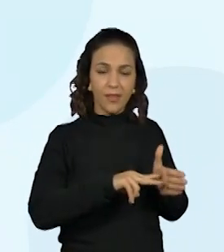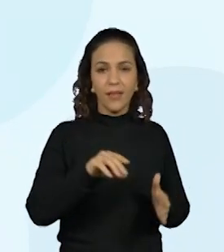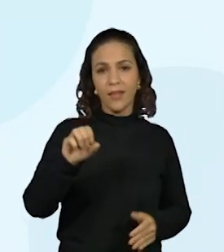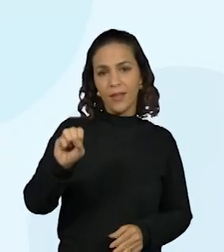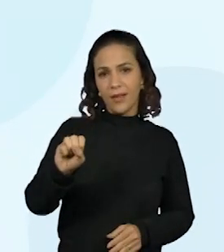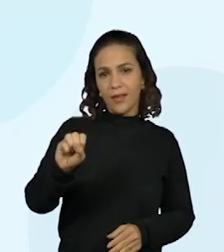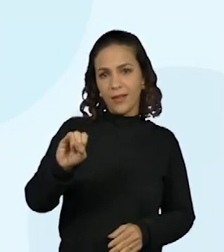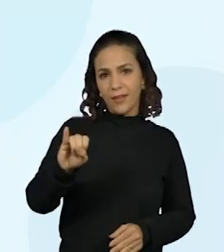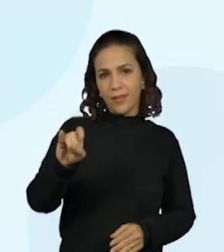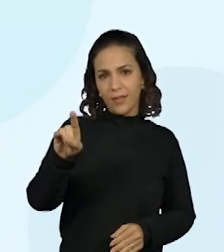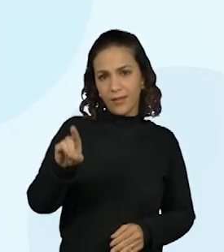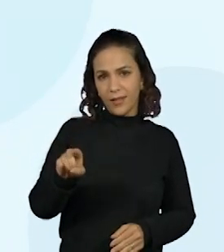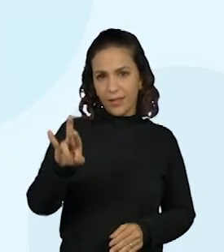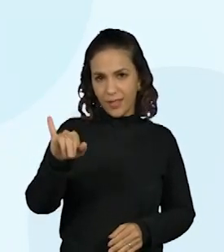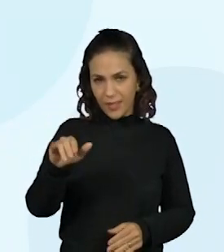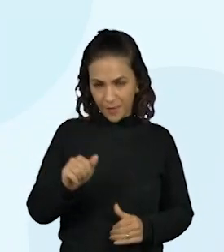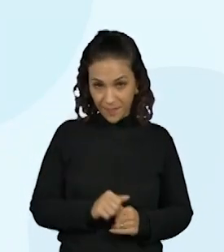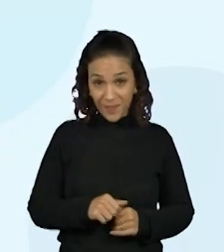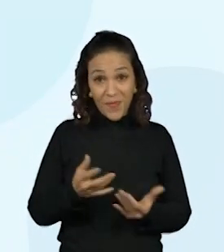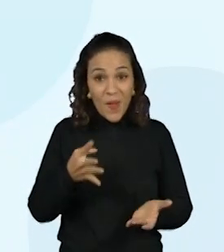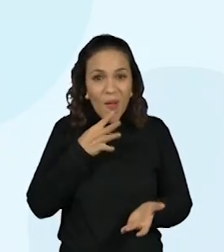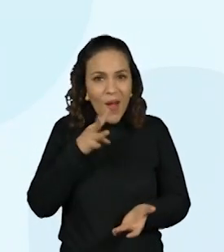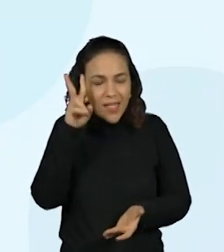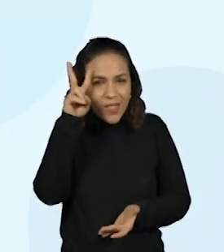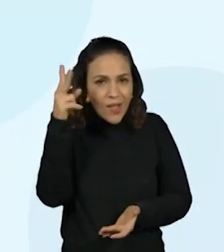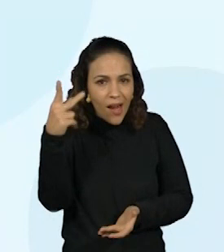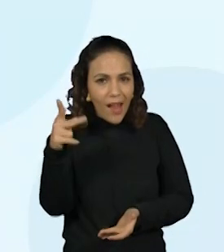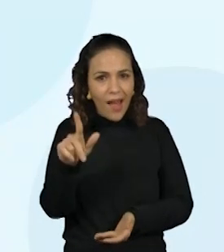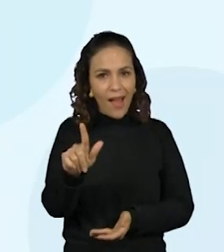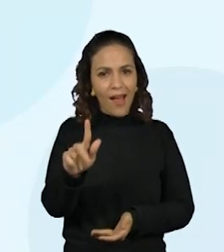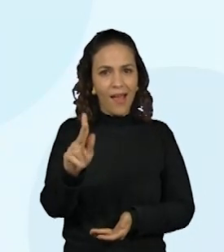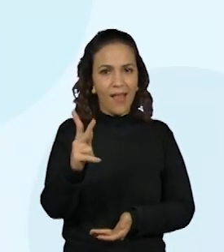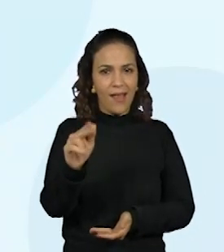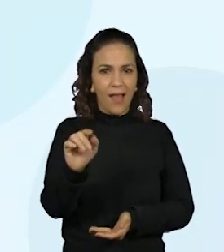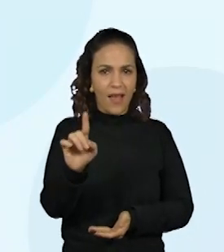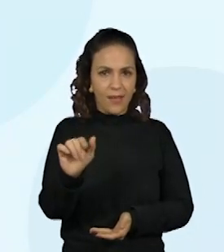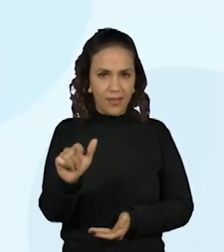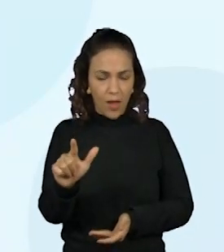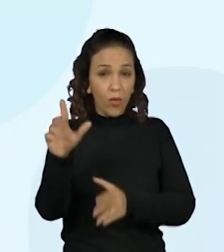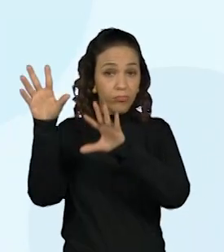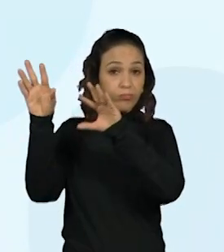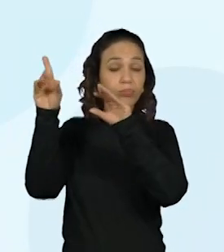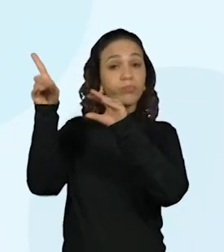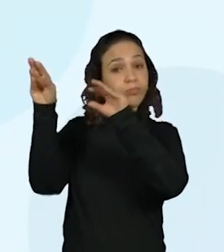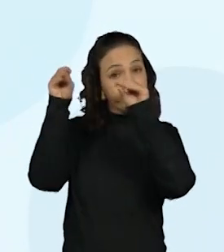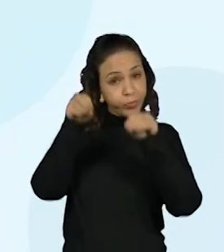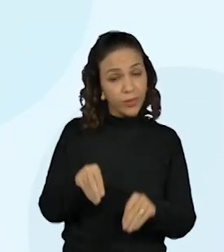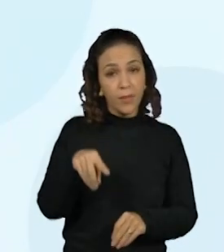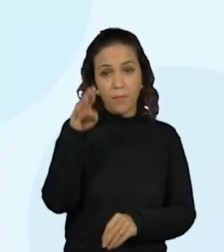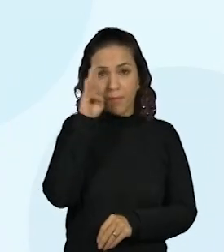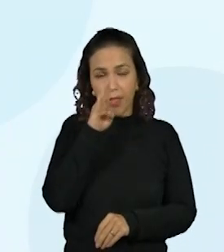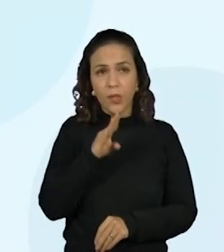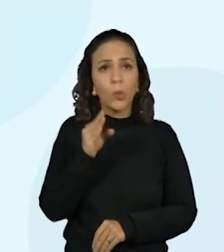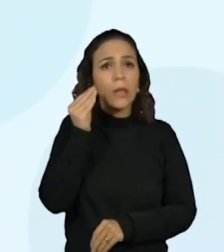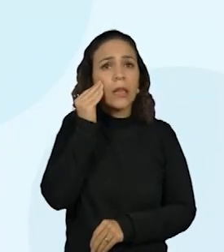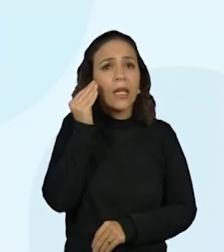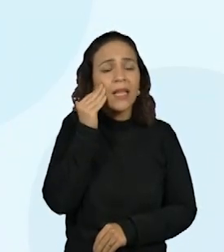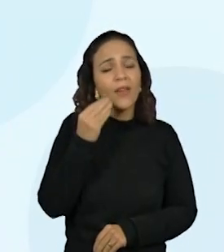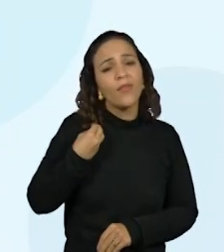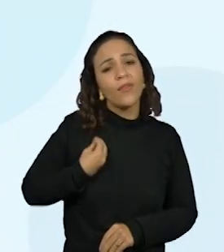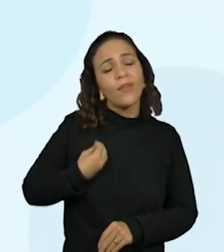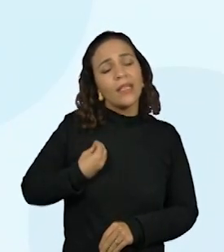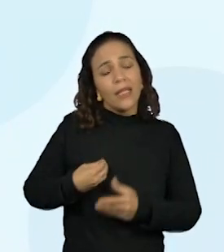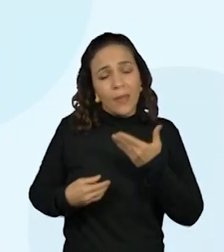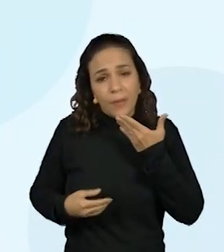Conheça a história da Ghazal Barambo, que veio para o Brasil em busca de uma condição